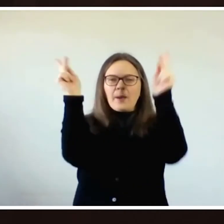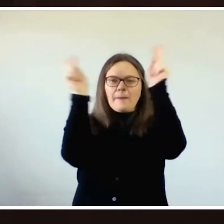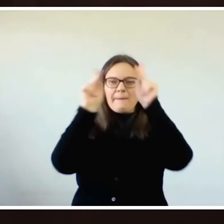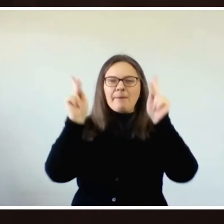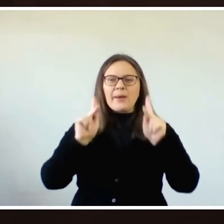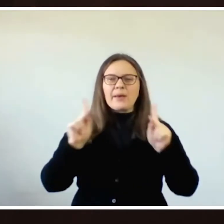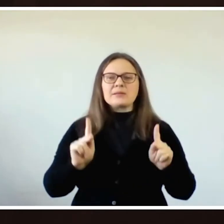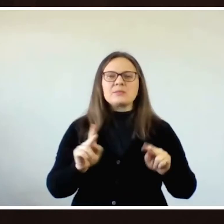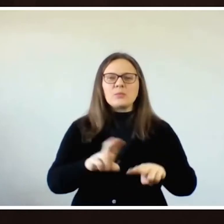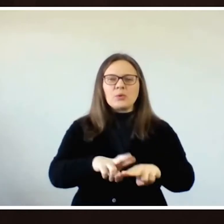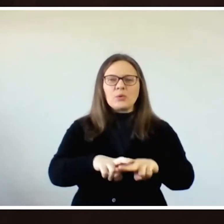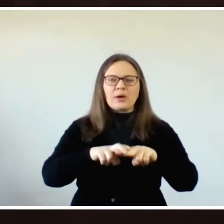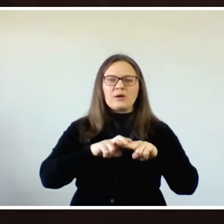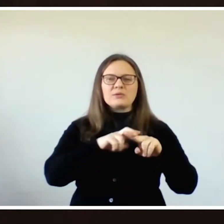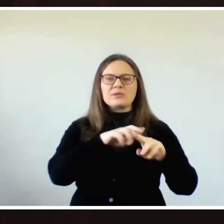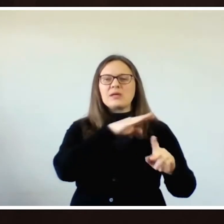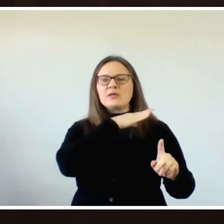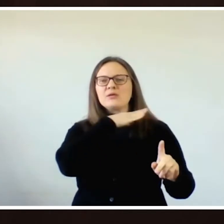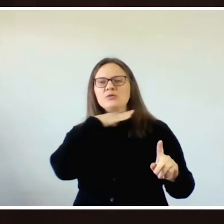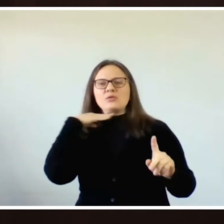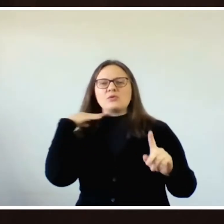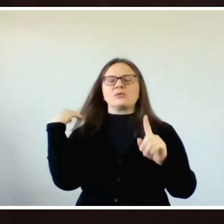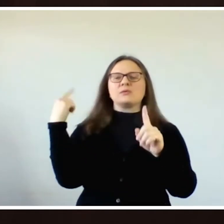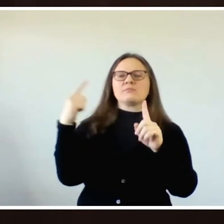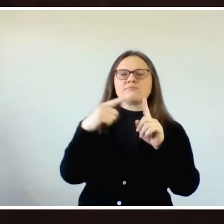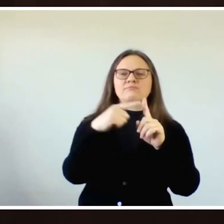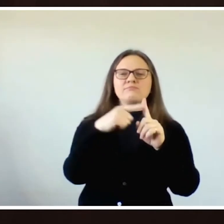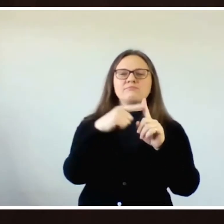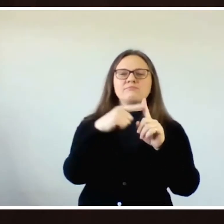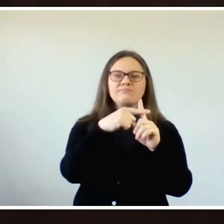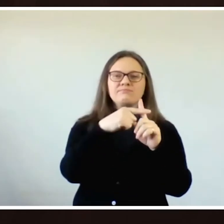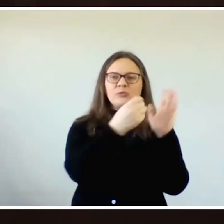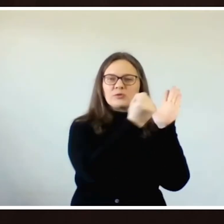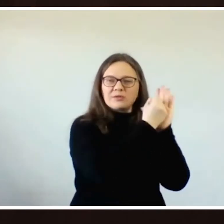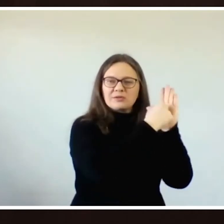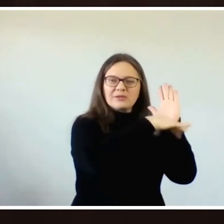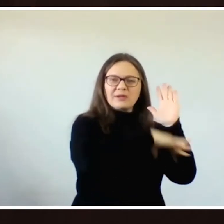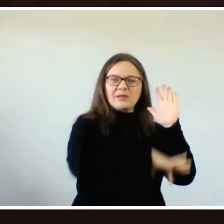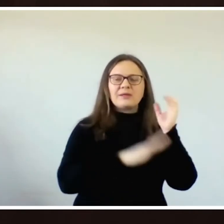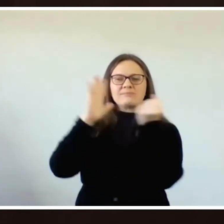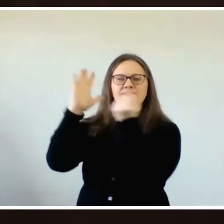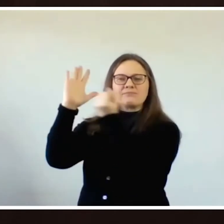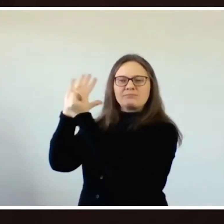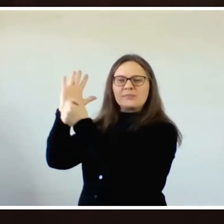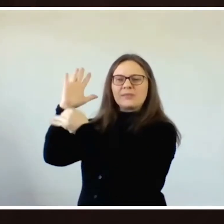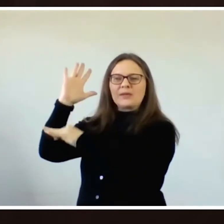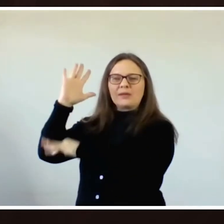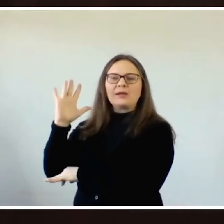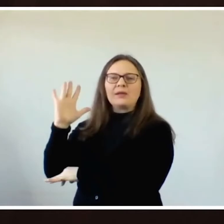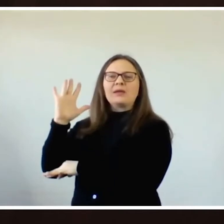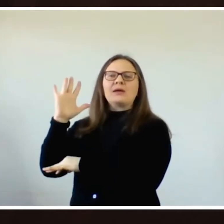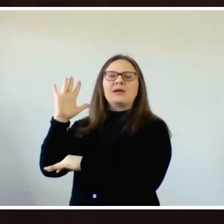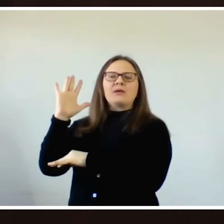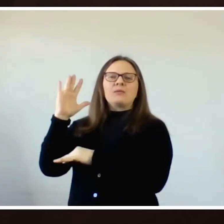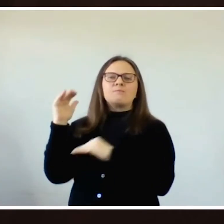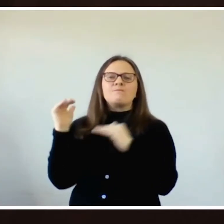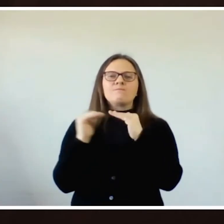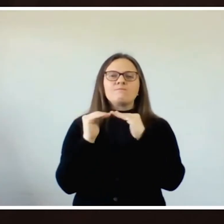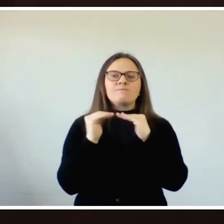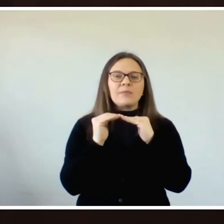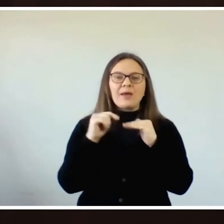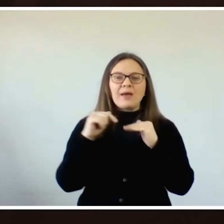mesmo todas as coisas, quer sobre a terra, quer nos céus. Irmãos, sem Cristo não temos